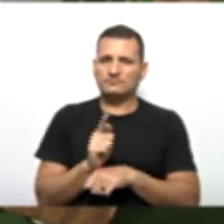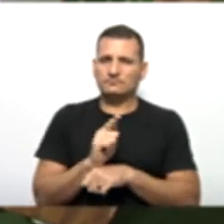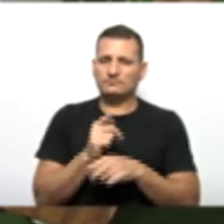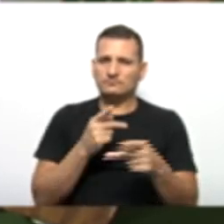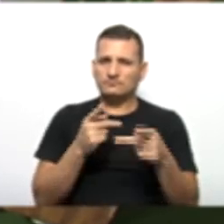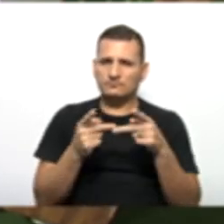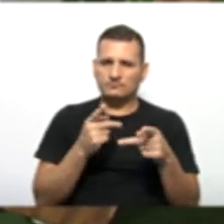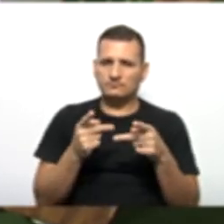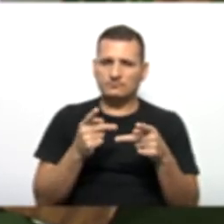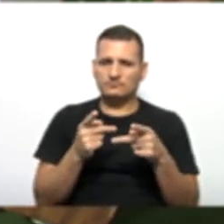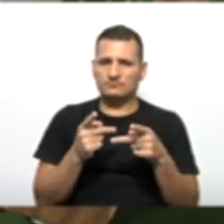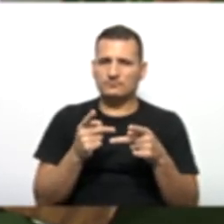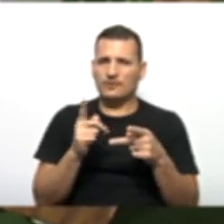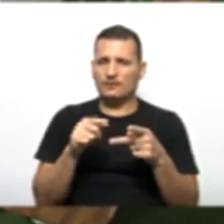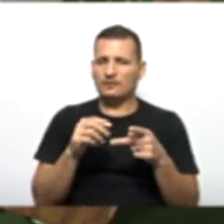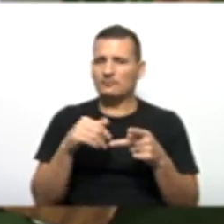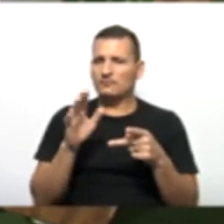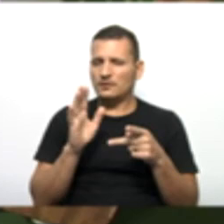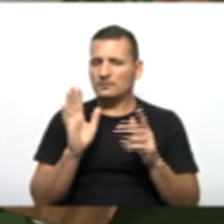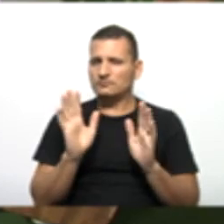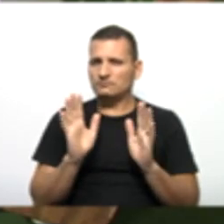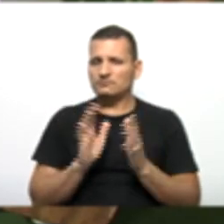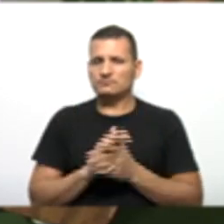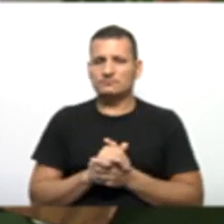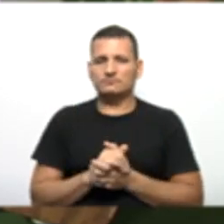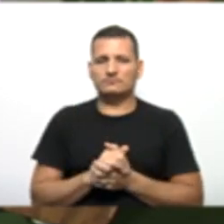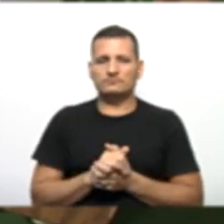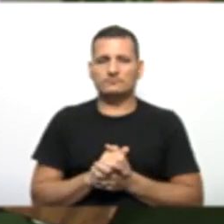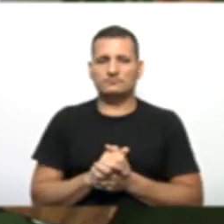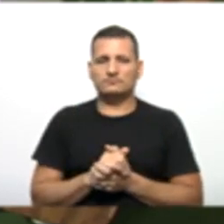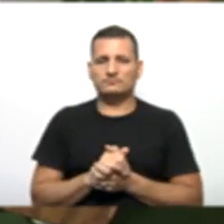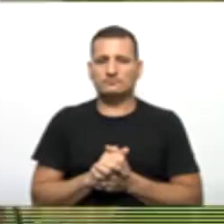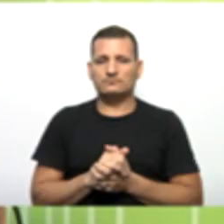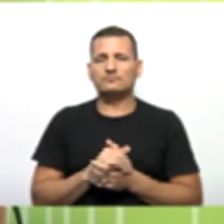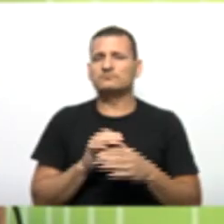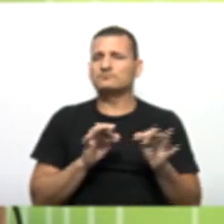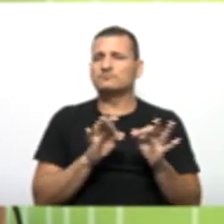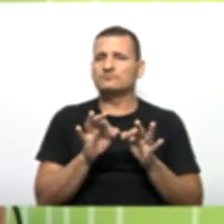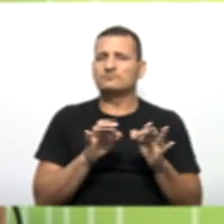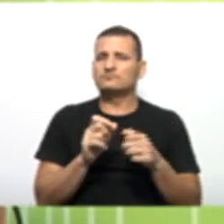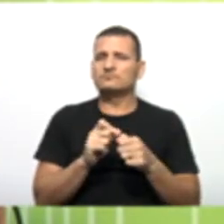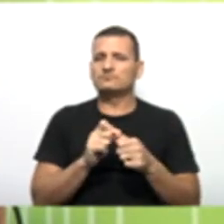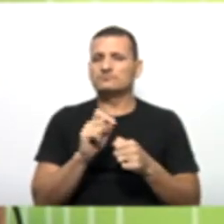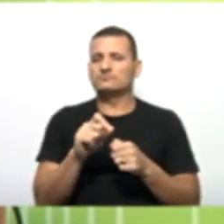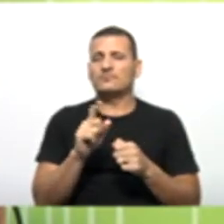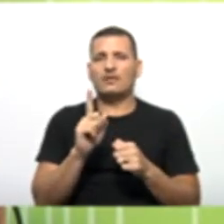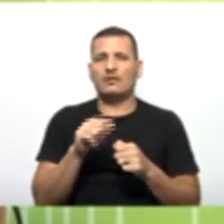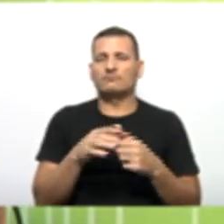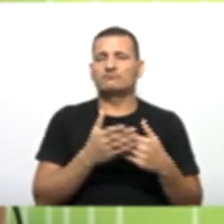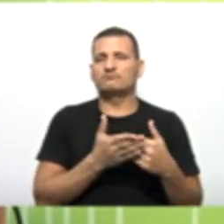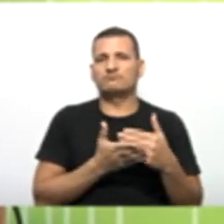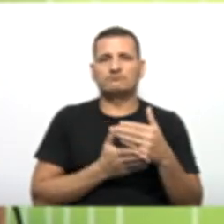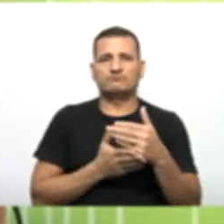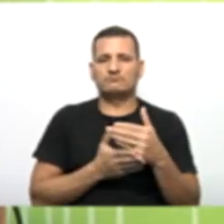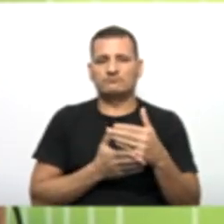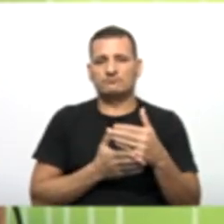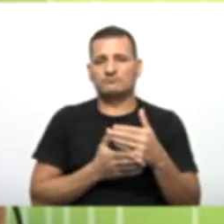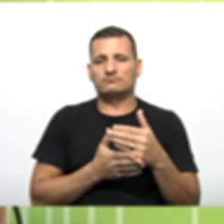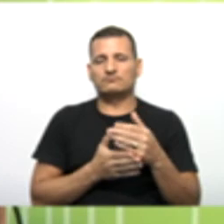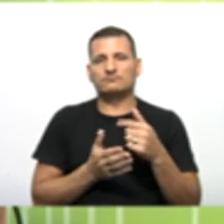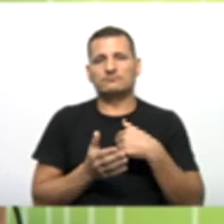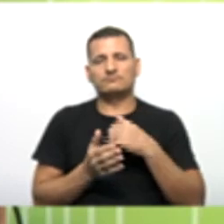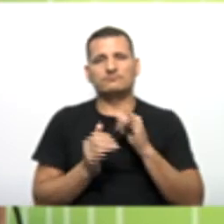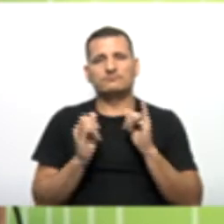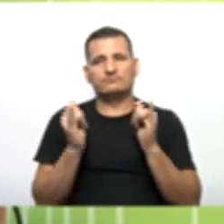erros de planejamento são os mais raros? O que a gente está fazendo no planejamento? Planejamento é lá as fases iniciais, né? É aquilo que eu falei, a